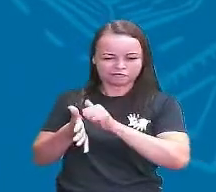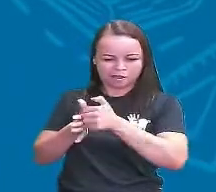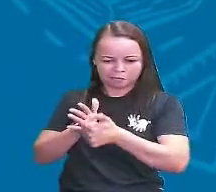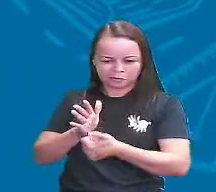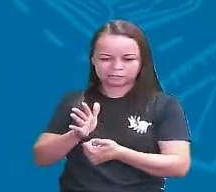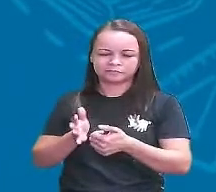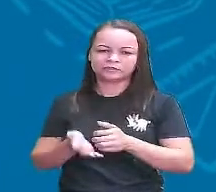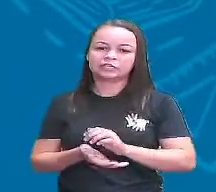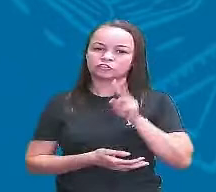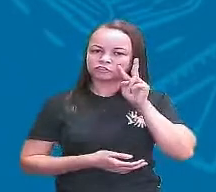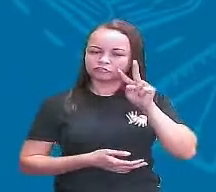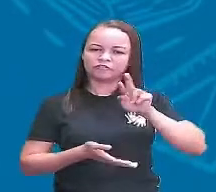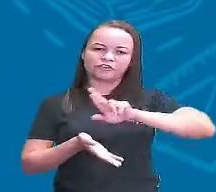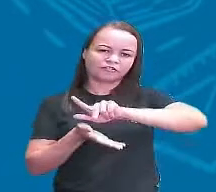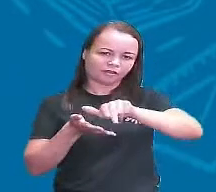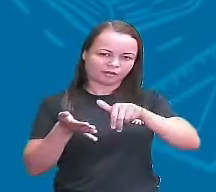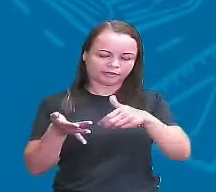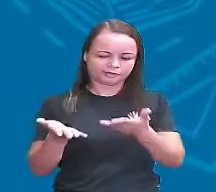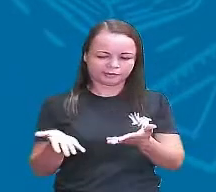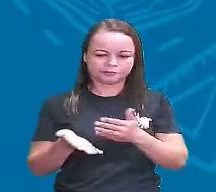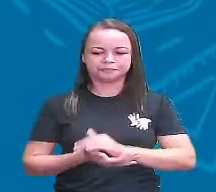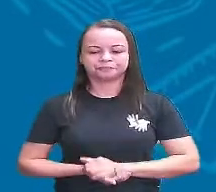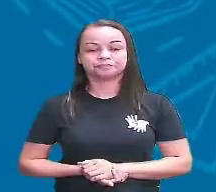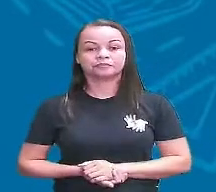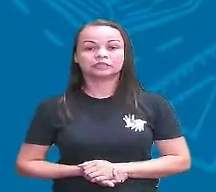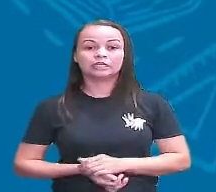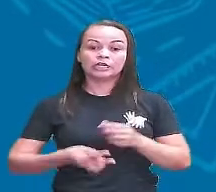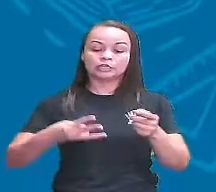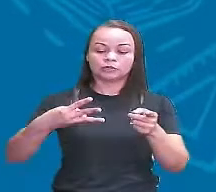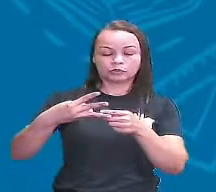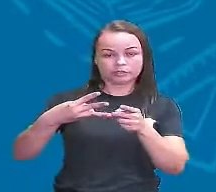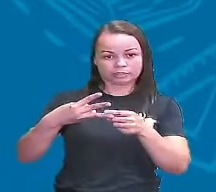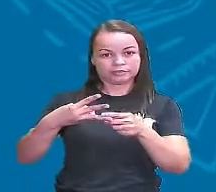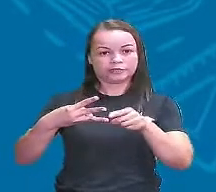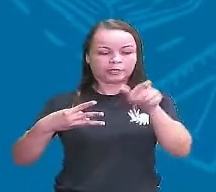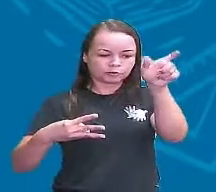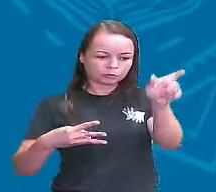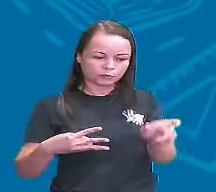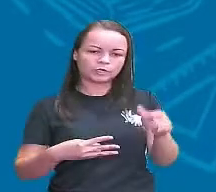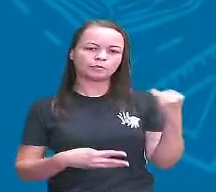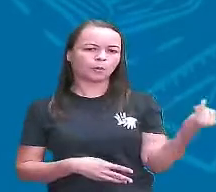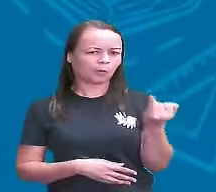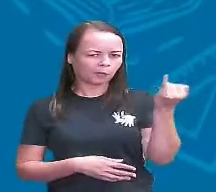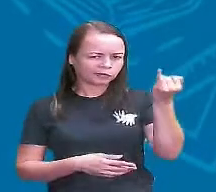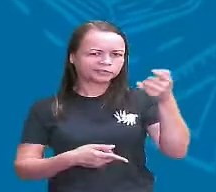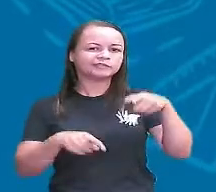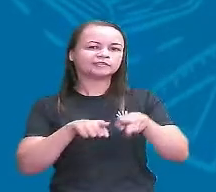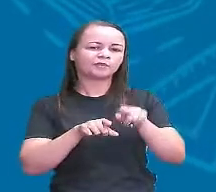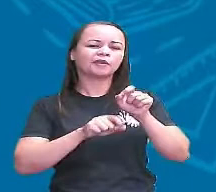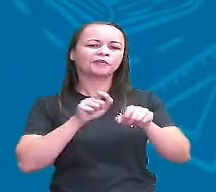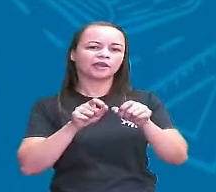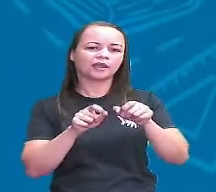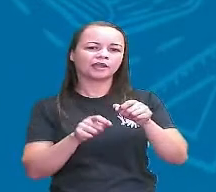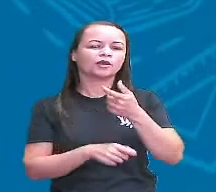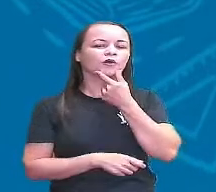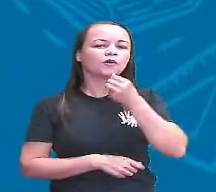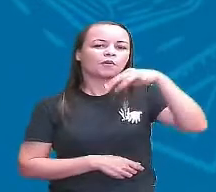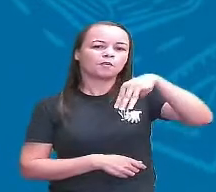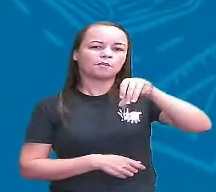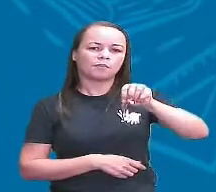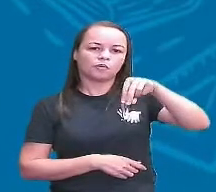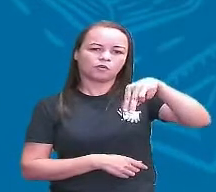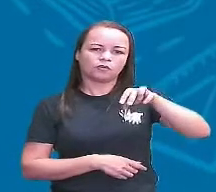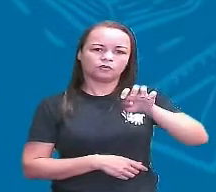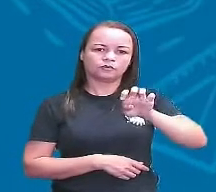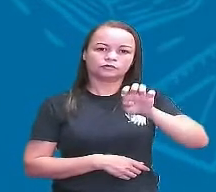o terceiro, né, que eu citei para vocês como um autor importante, é Monteiro Lobato, né? No